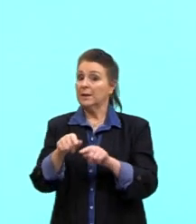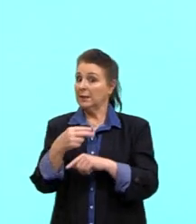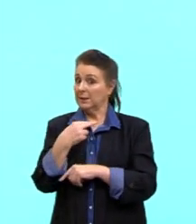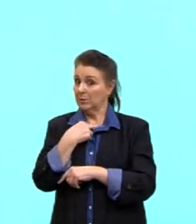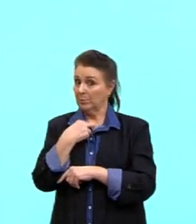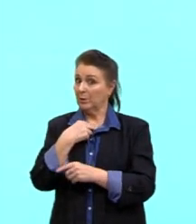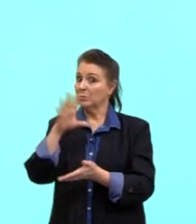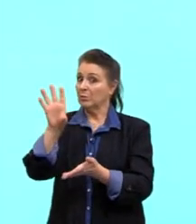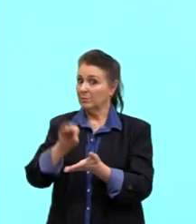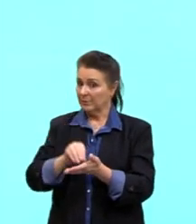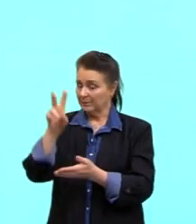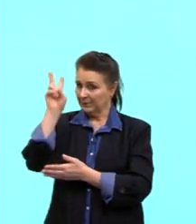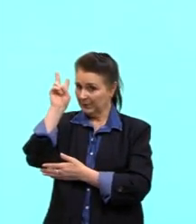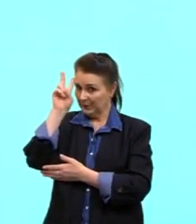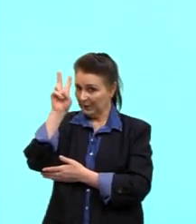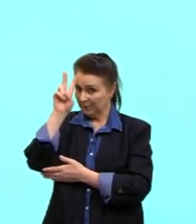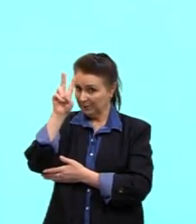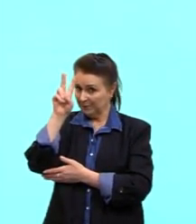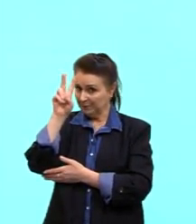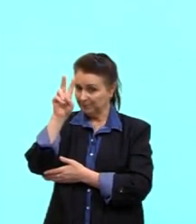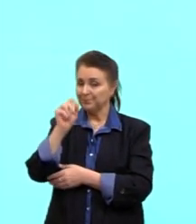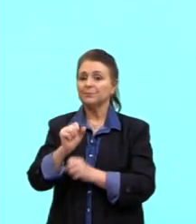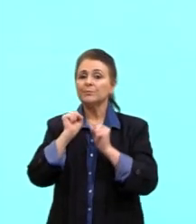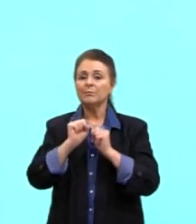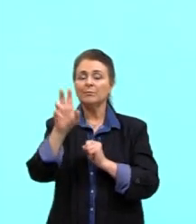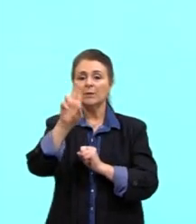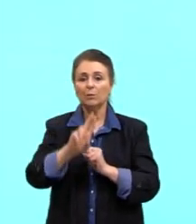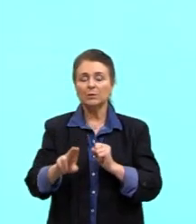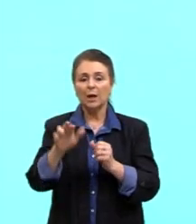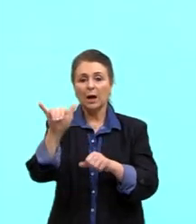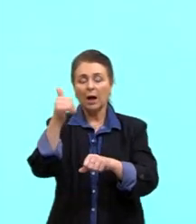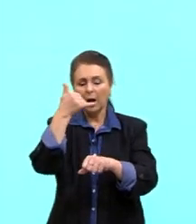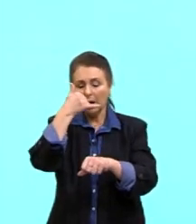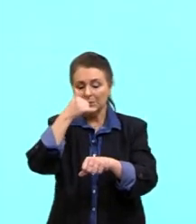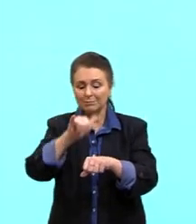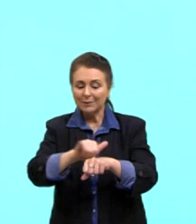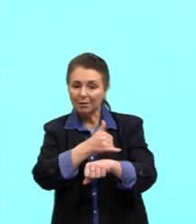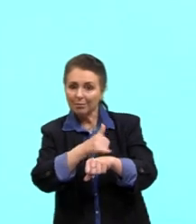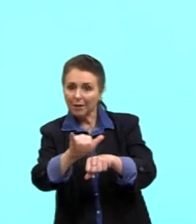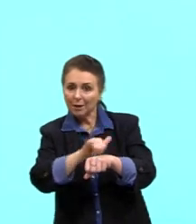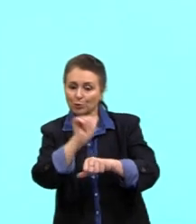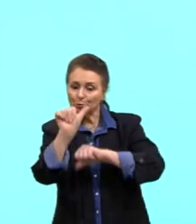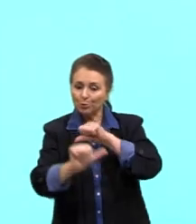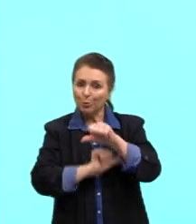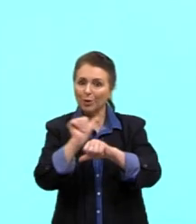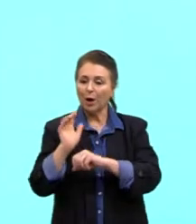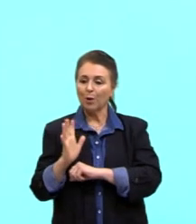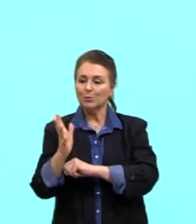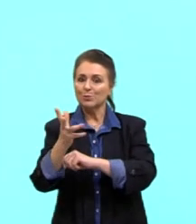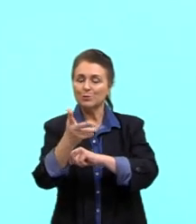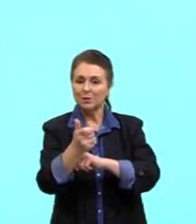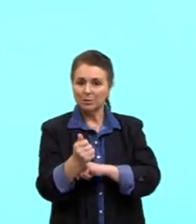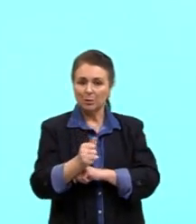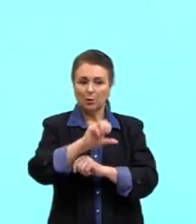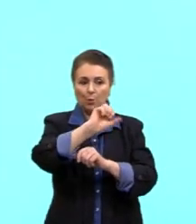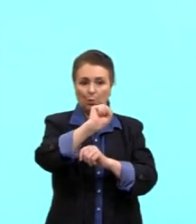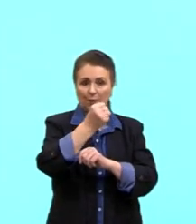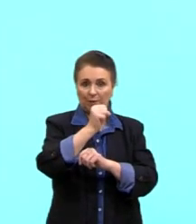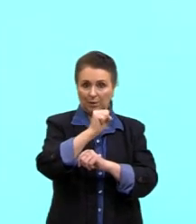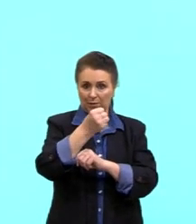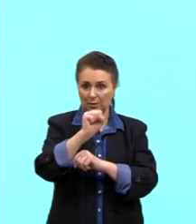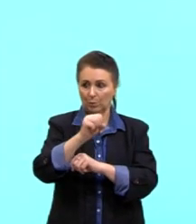copia e cola, né? Vocês podem, de repente, usar a estratégia de inverter os dados. Quando vocês falam aí 88%